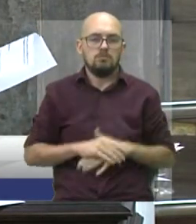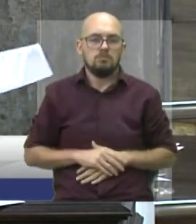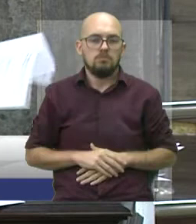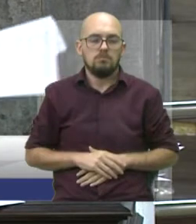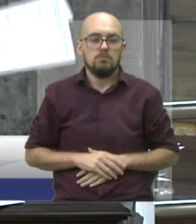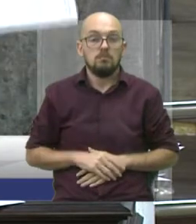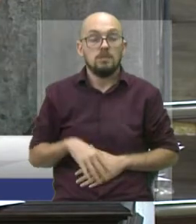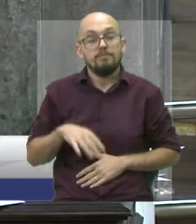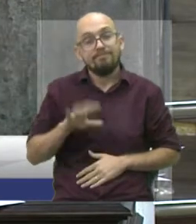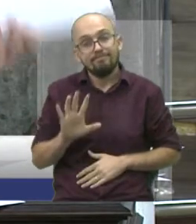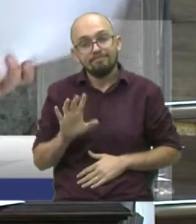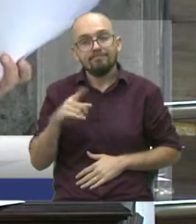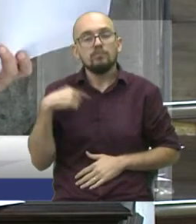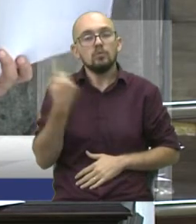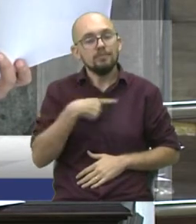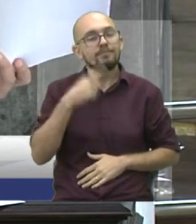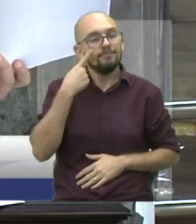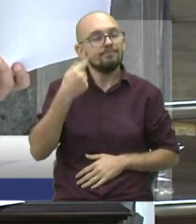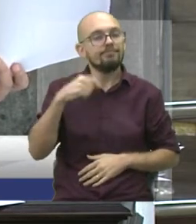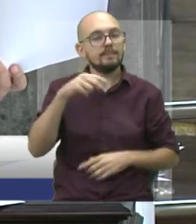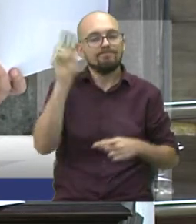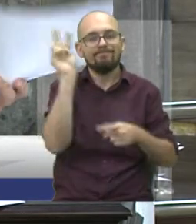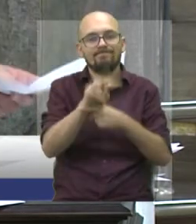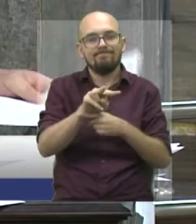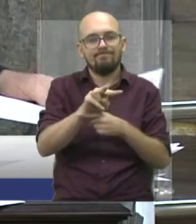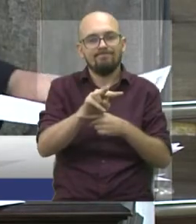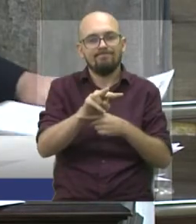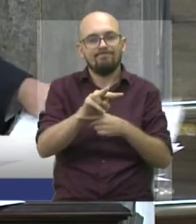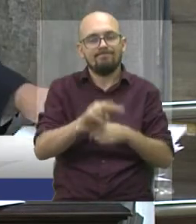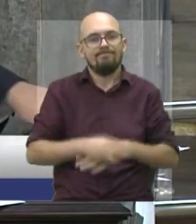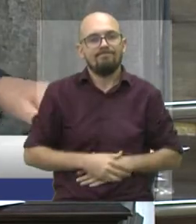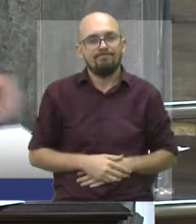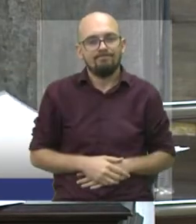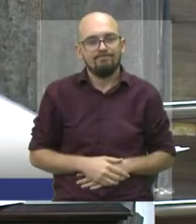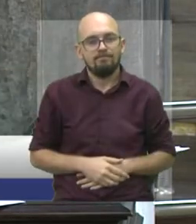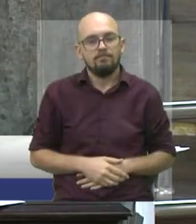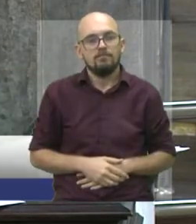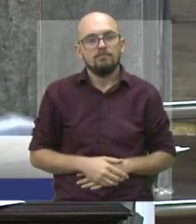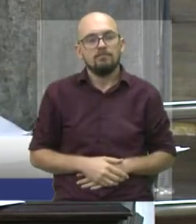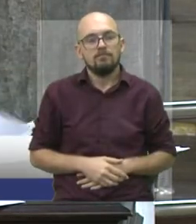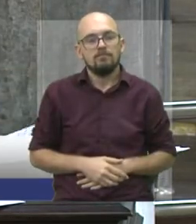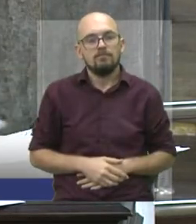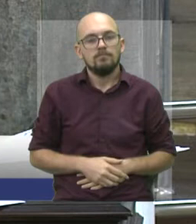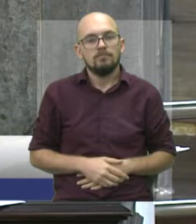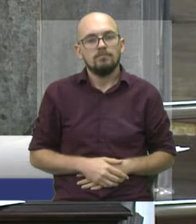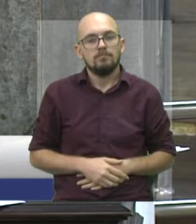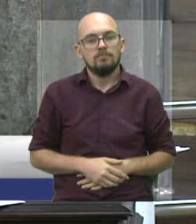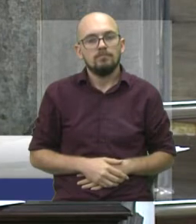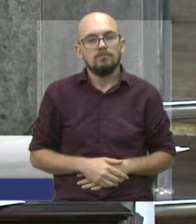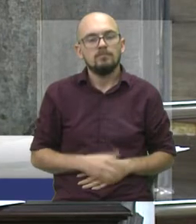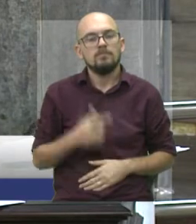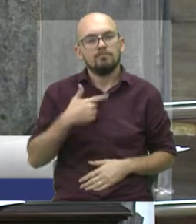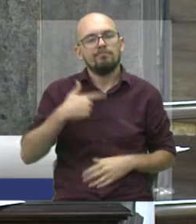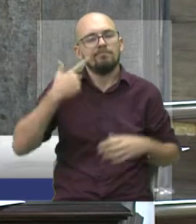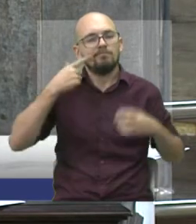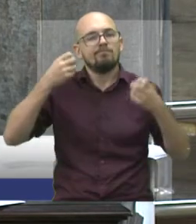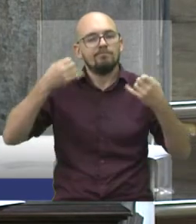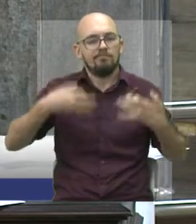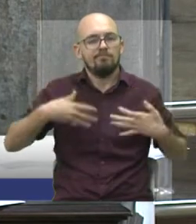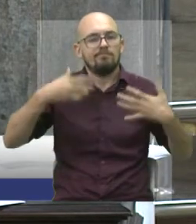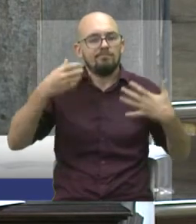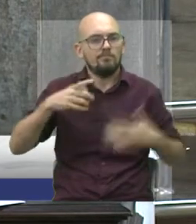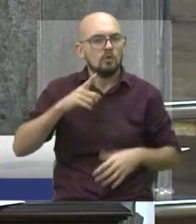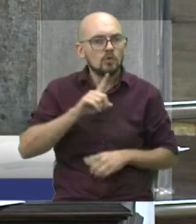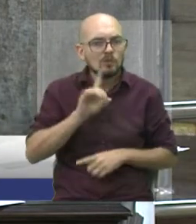Então, nós precisamos fiscalizar. E com tudo isso que eu falei, e tem mais coisas que